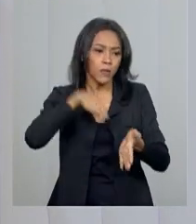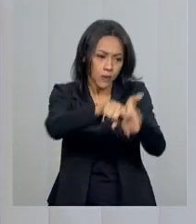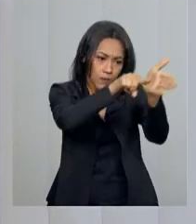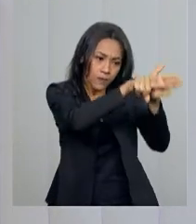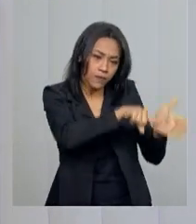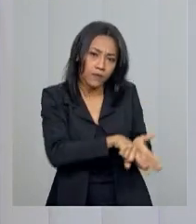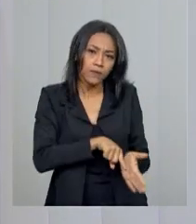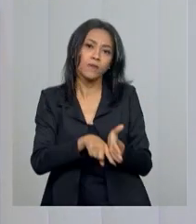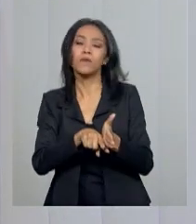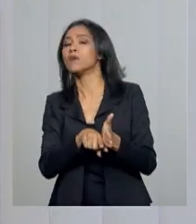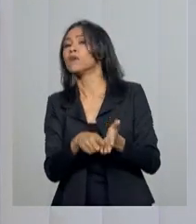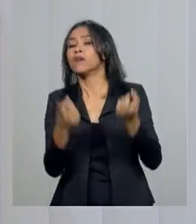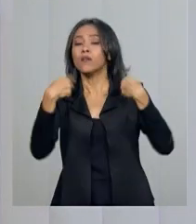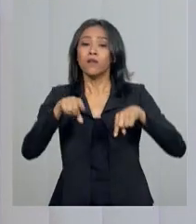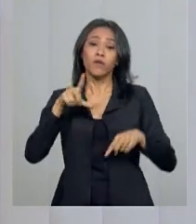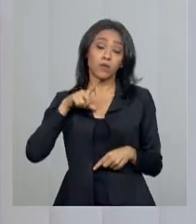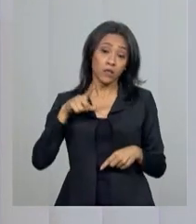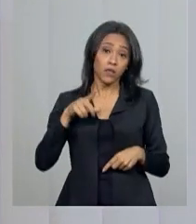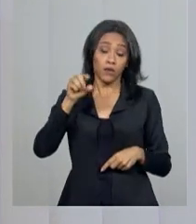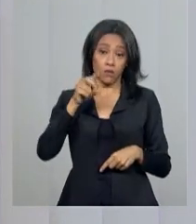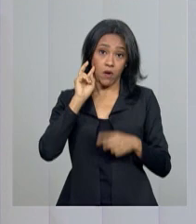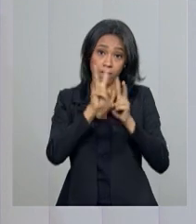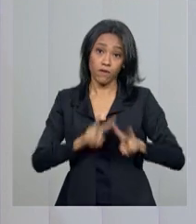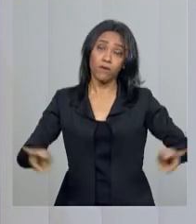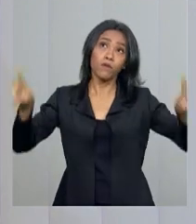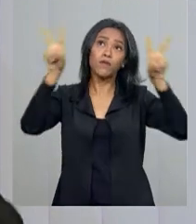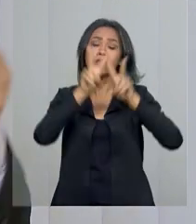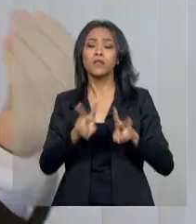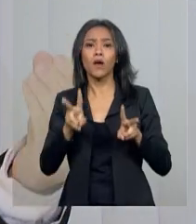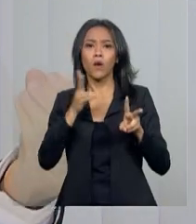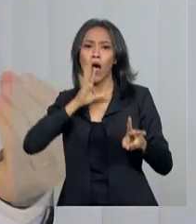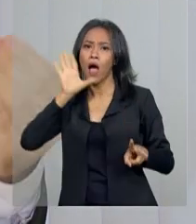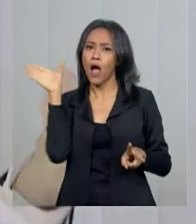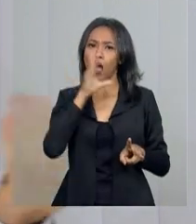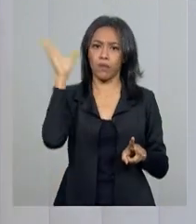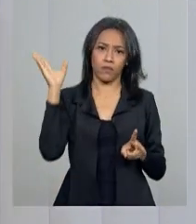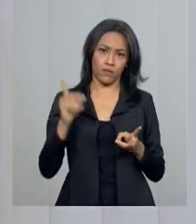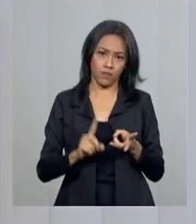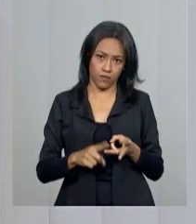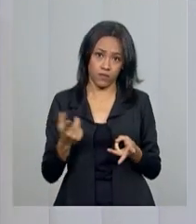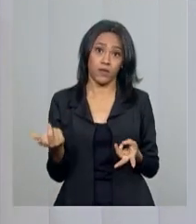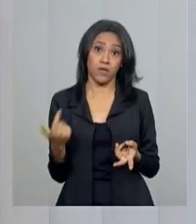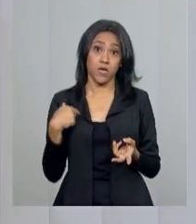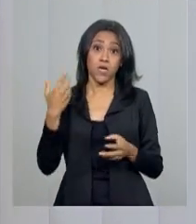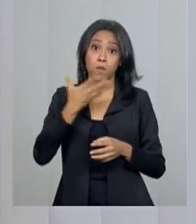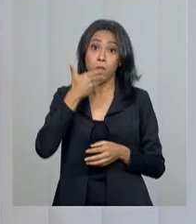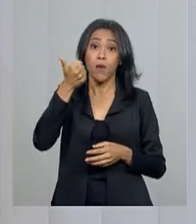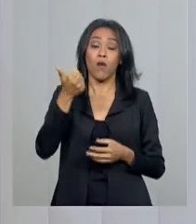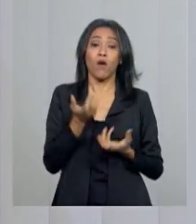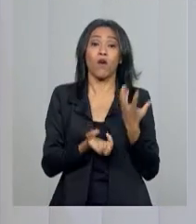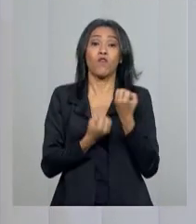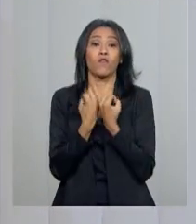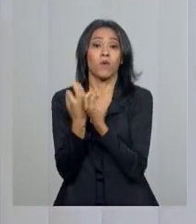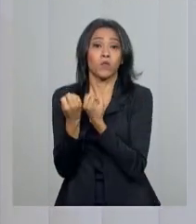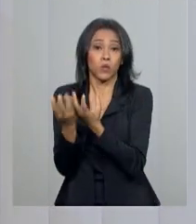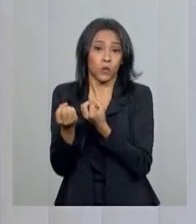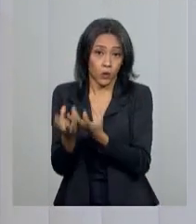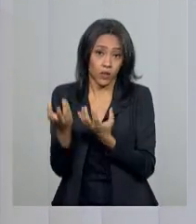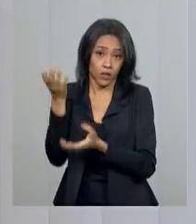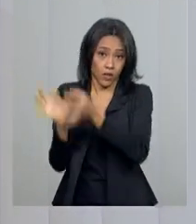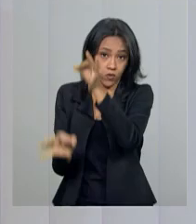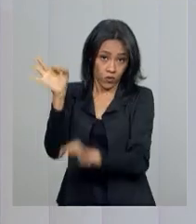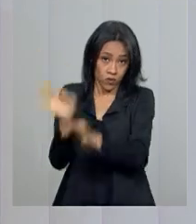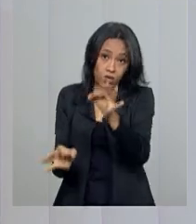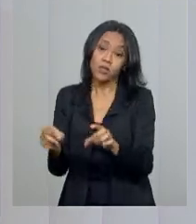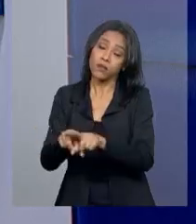visão macro, pronto atendimento, melhor resposta, melhor subsídio à justiça e à própria população, à sociedade